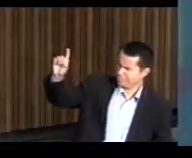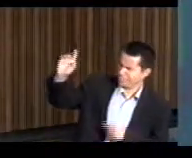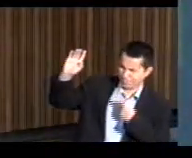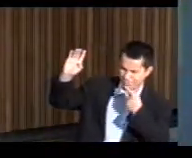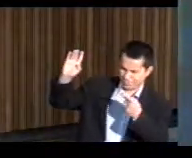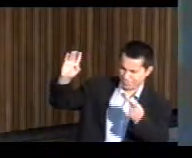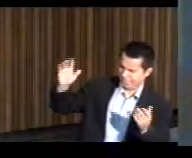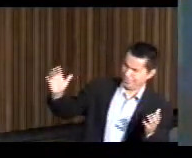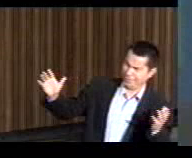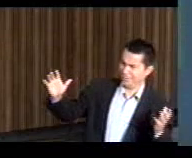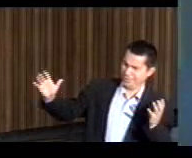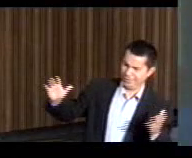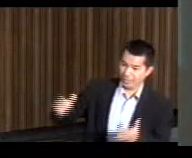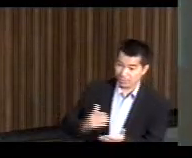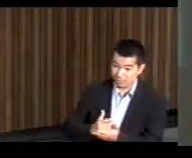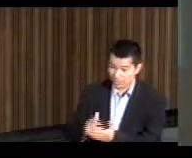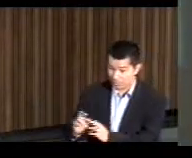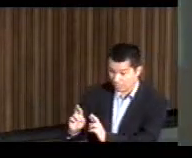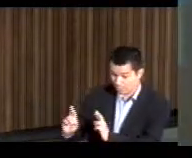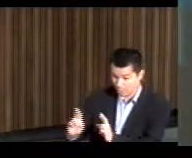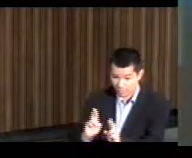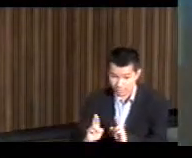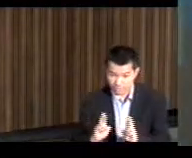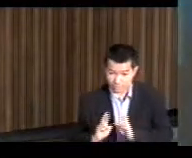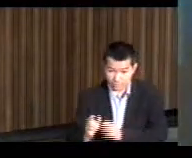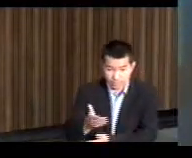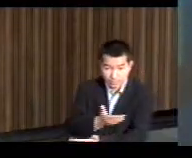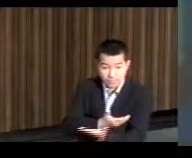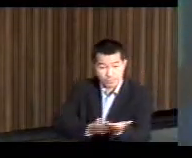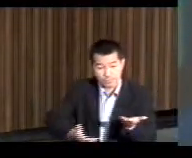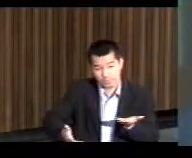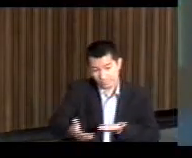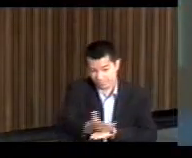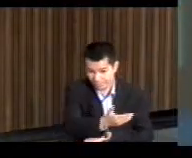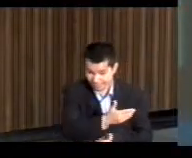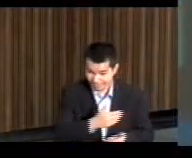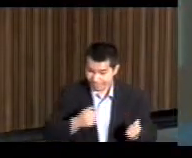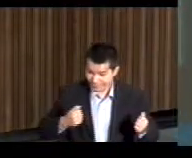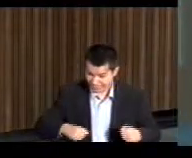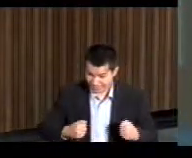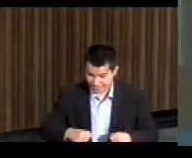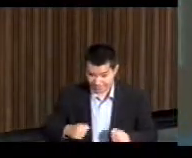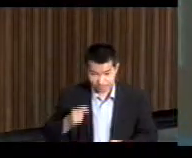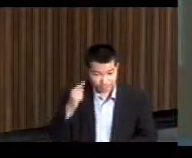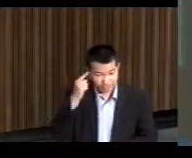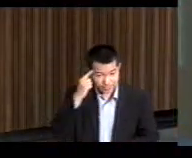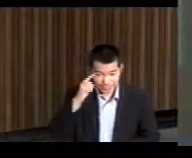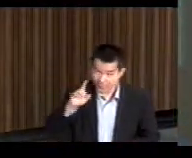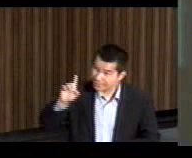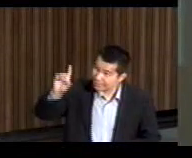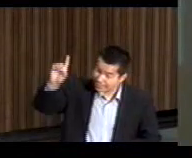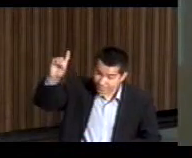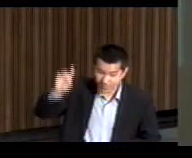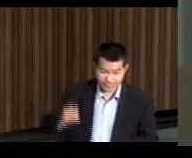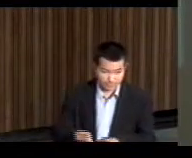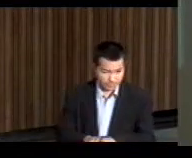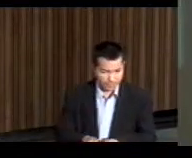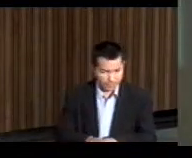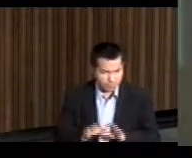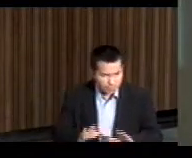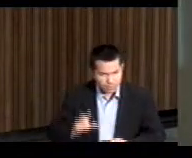aí então Deus retoma uma questão importantíssima na Bíblia, que é a questão da aliança,